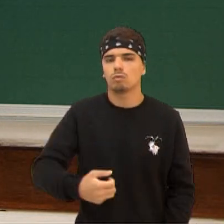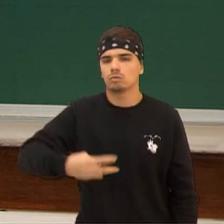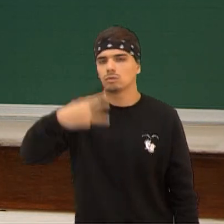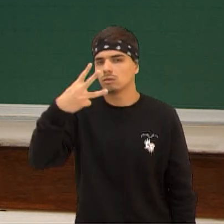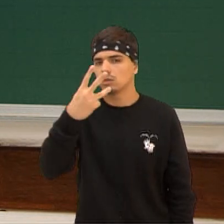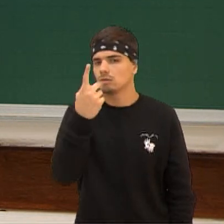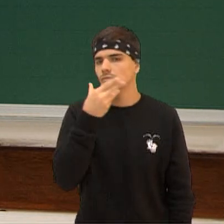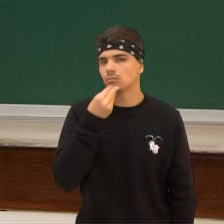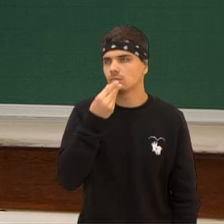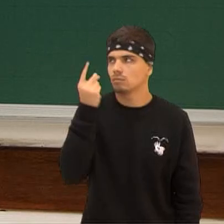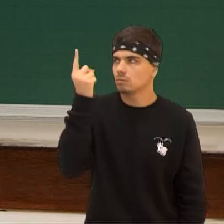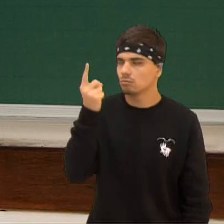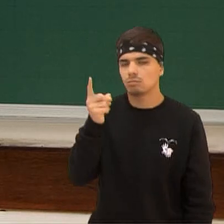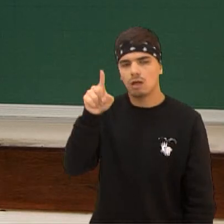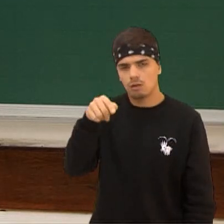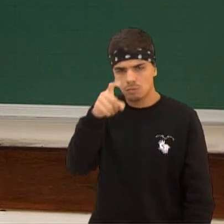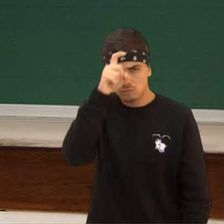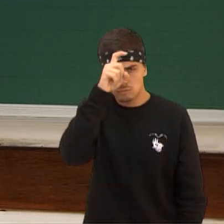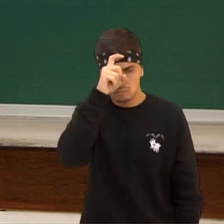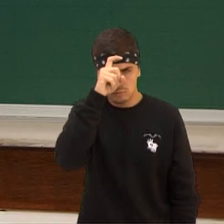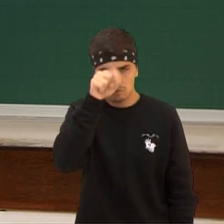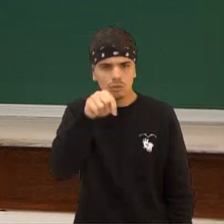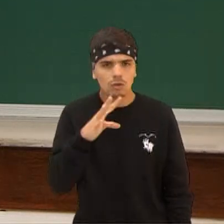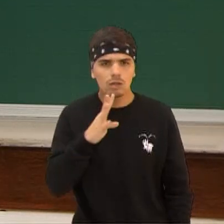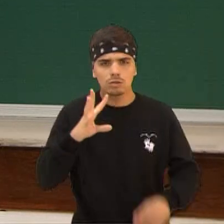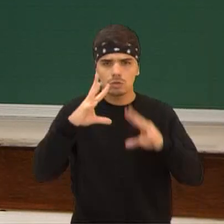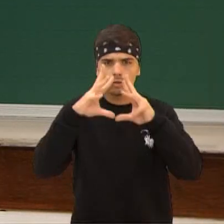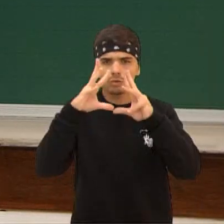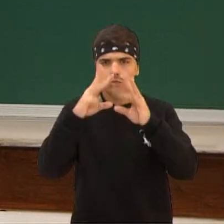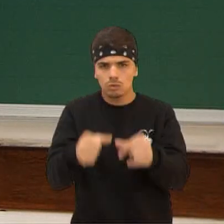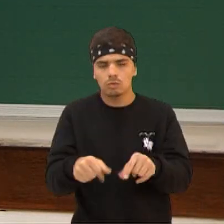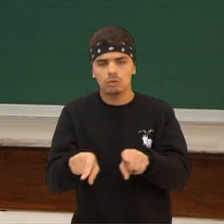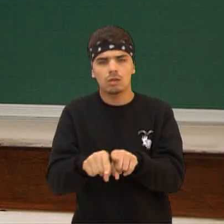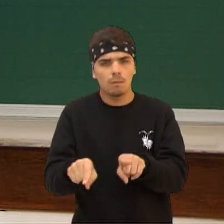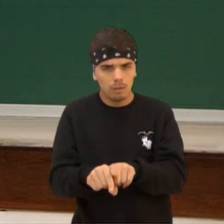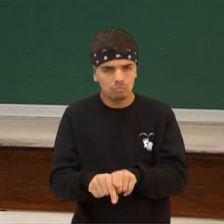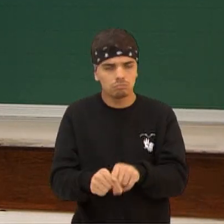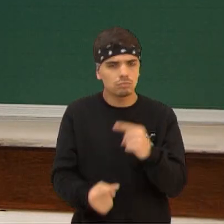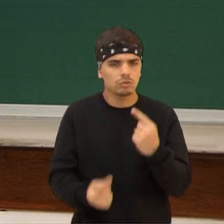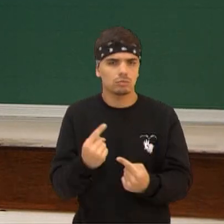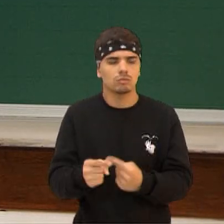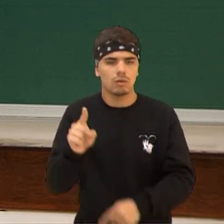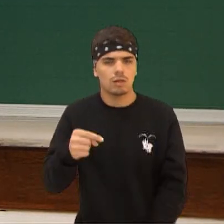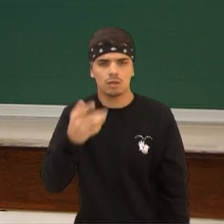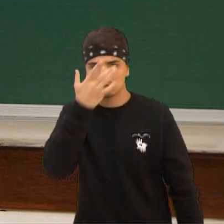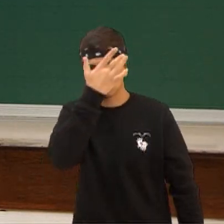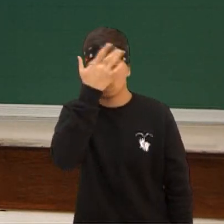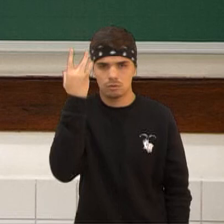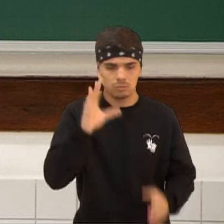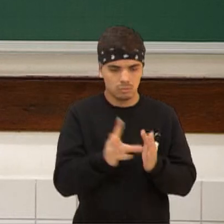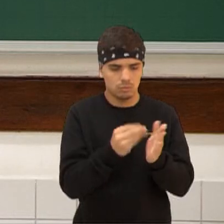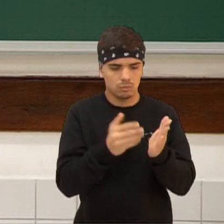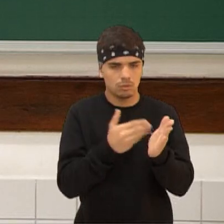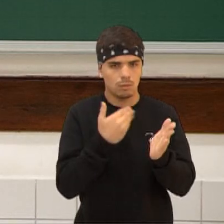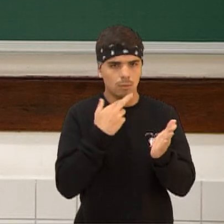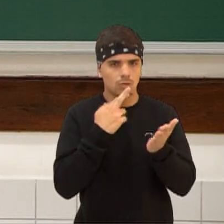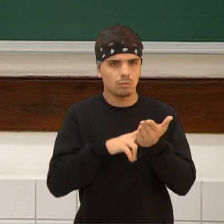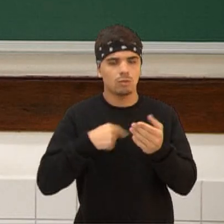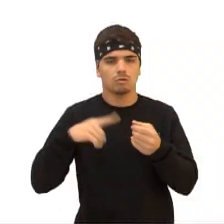Zumbi dos Palmares? E você conhece todos? Anota no teu caderno se você conhece quem são essas pessoas. Então, vamos lá.